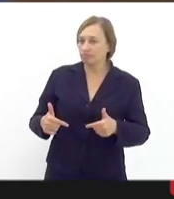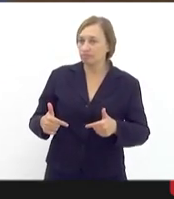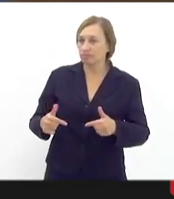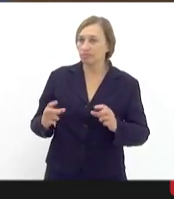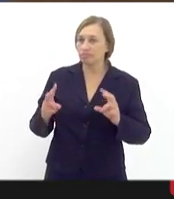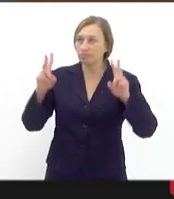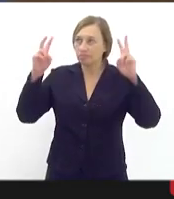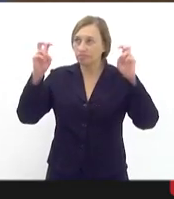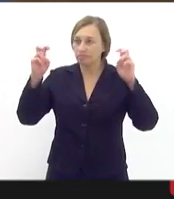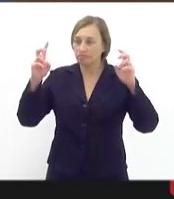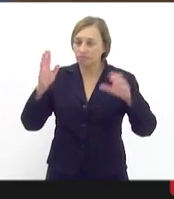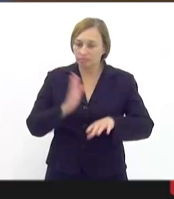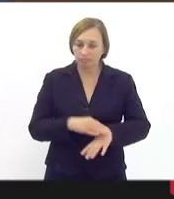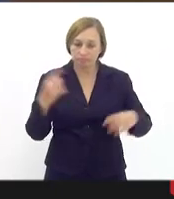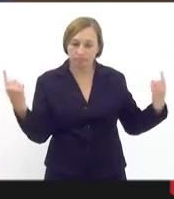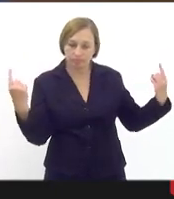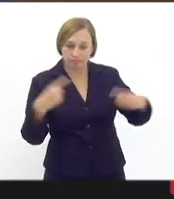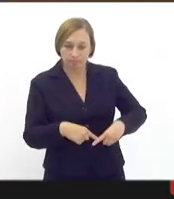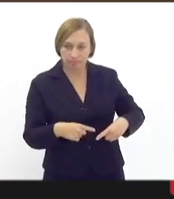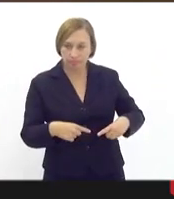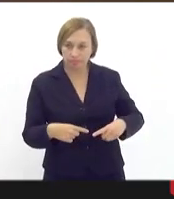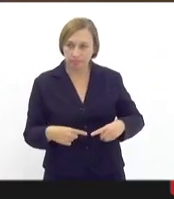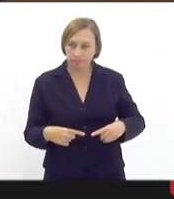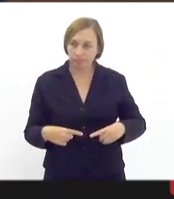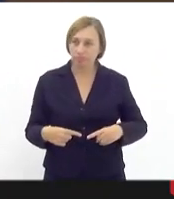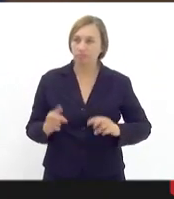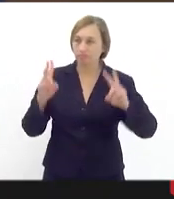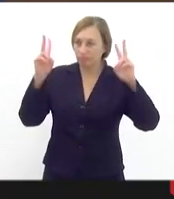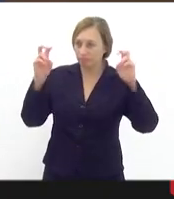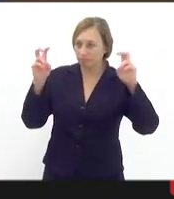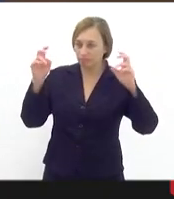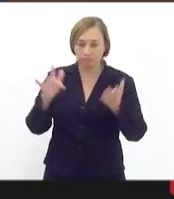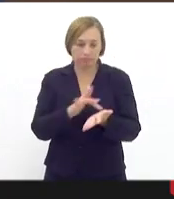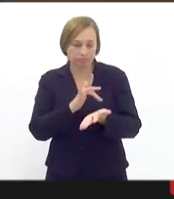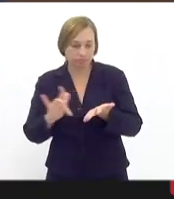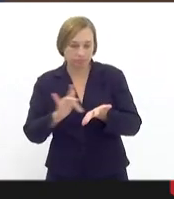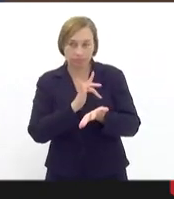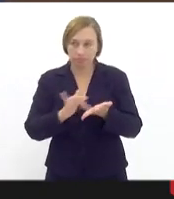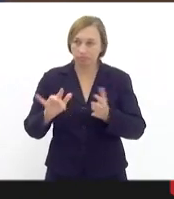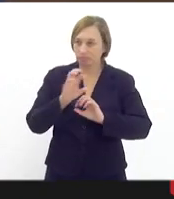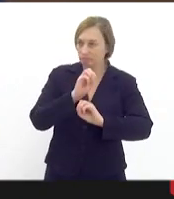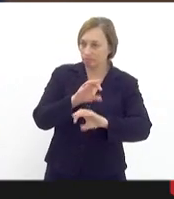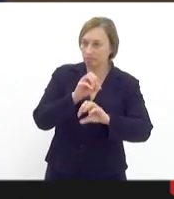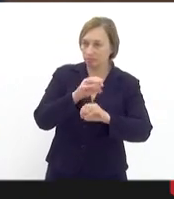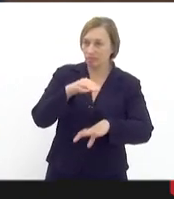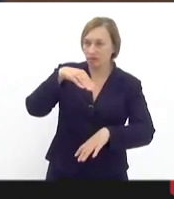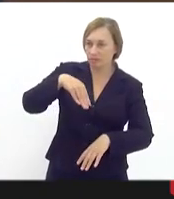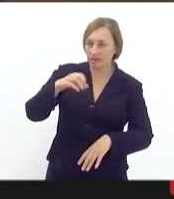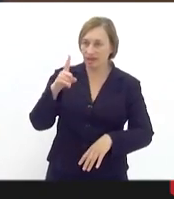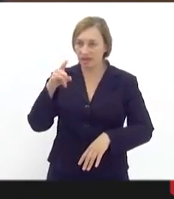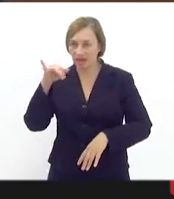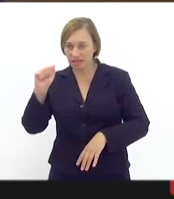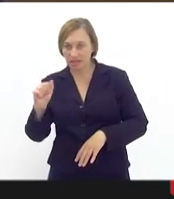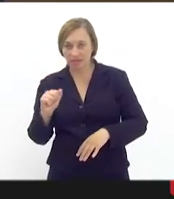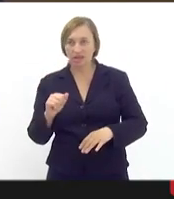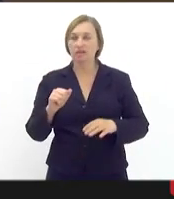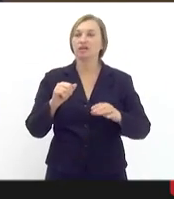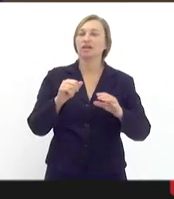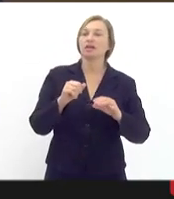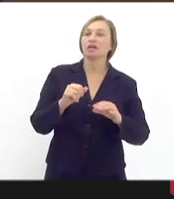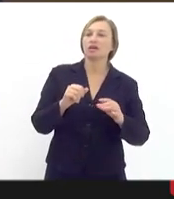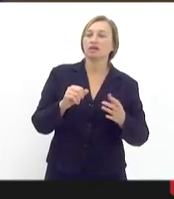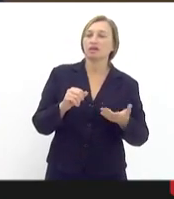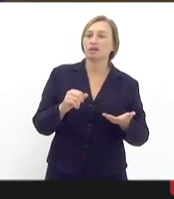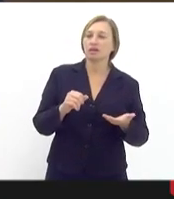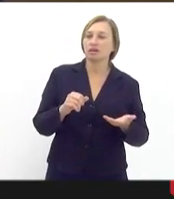mais desafiadores do tempo presente, que são os temas digitais, a educação midiática, a alfabetização digital, é